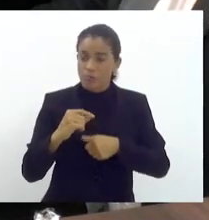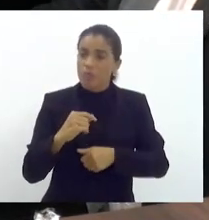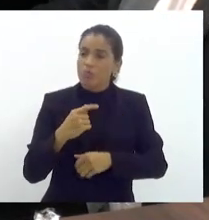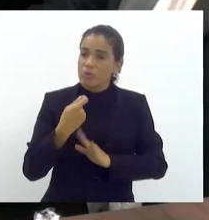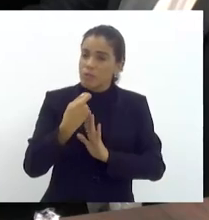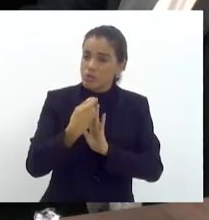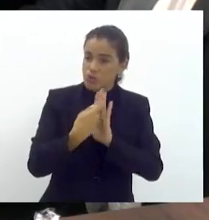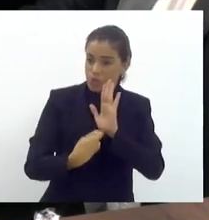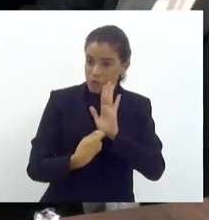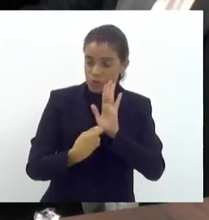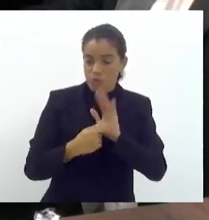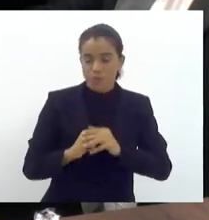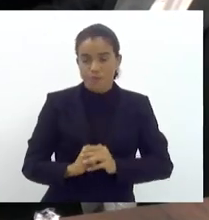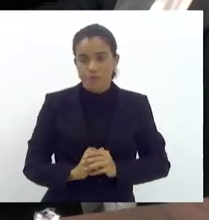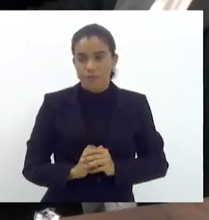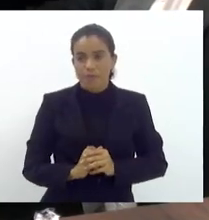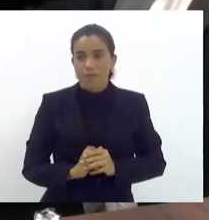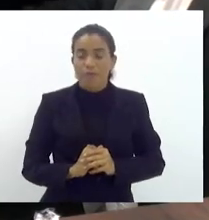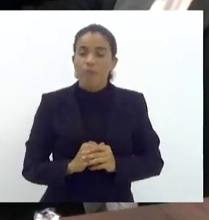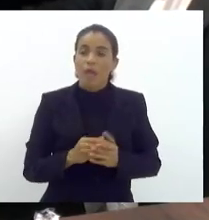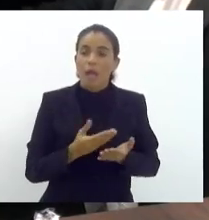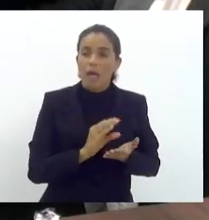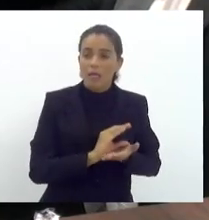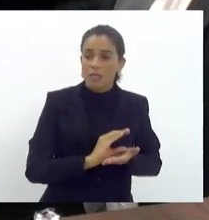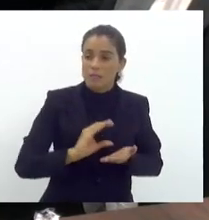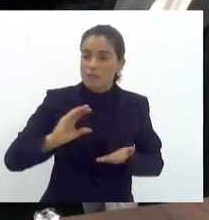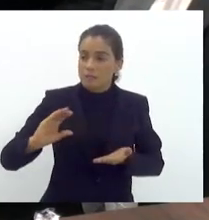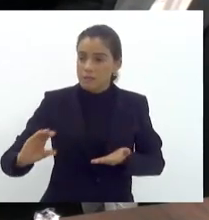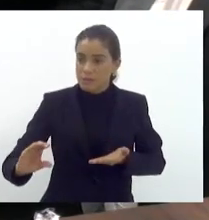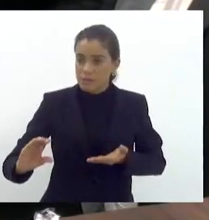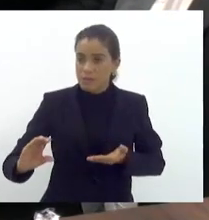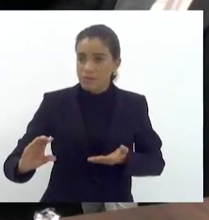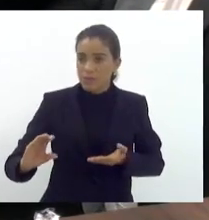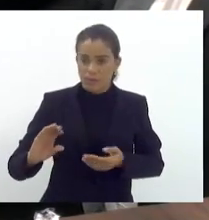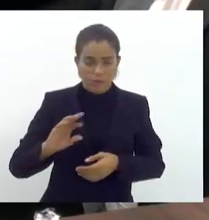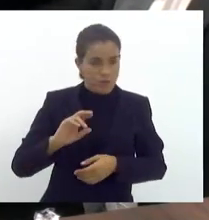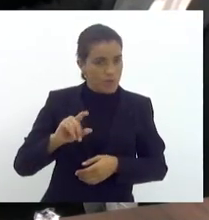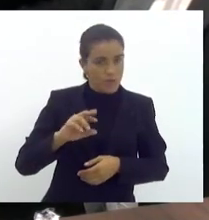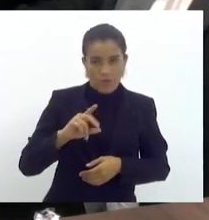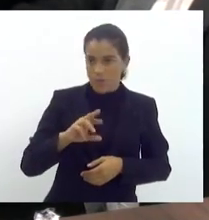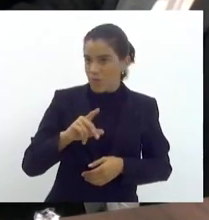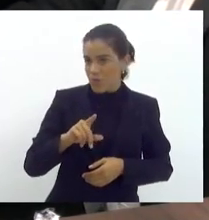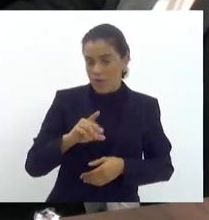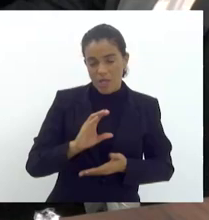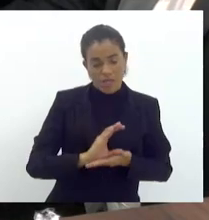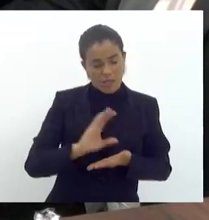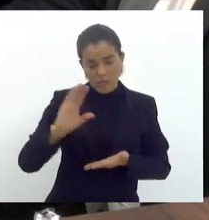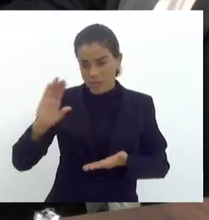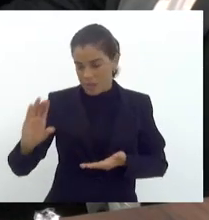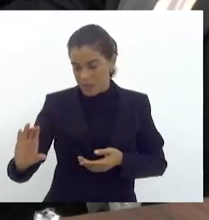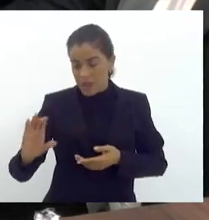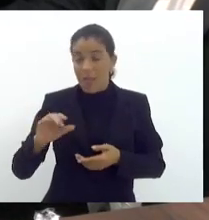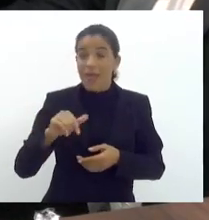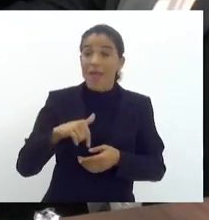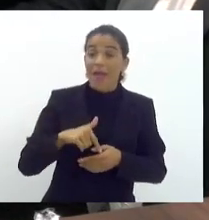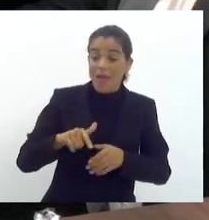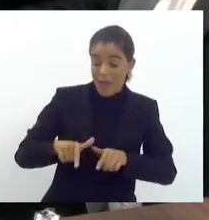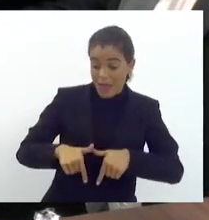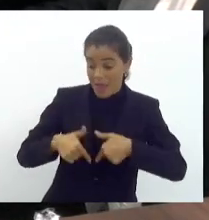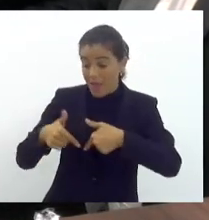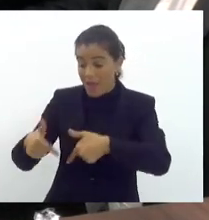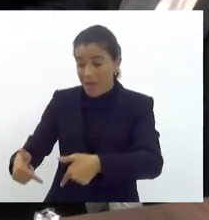tá escrito a destinação indicada não é mas a destinação é a